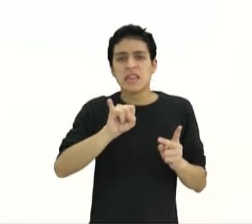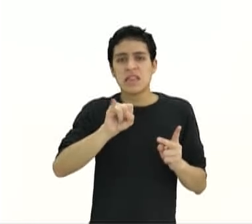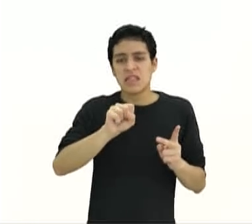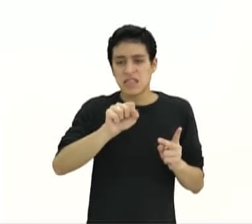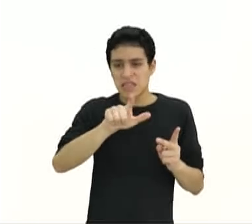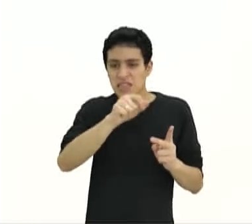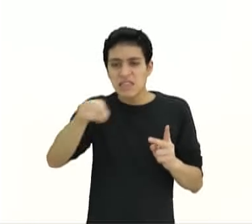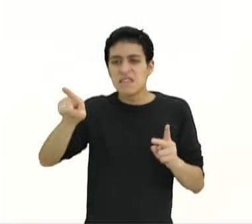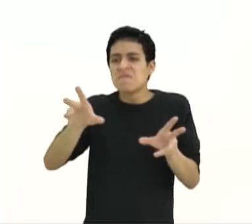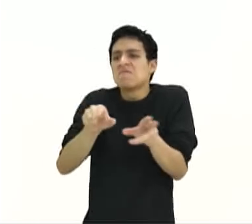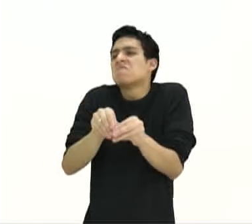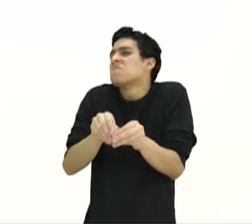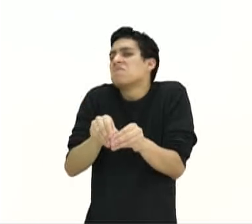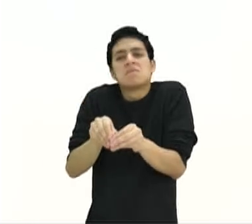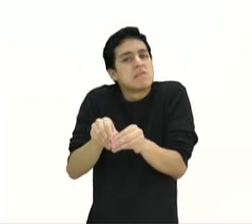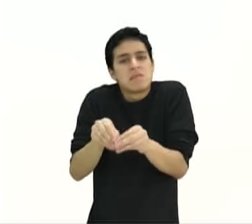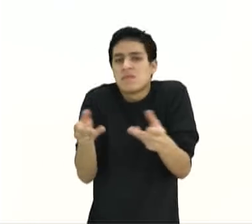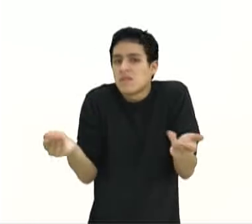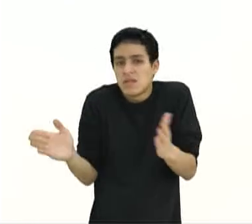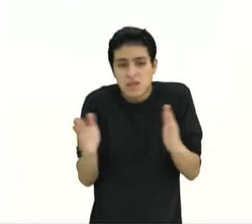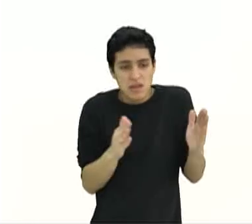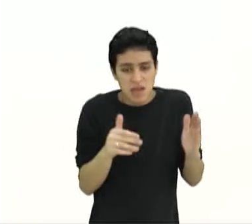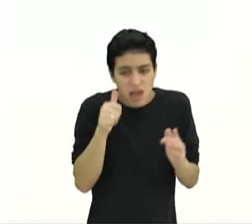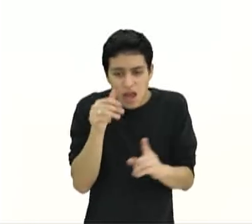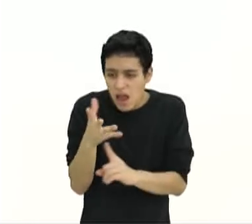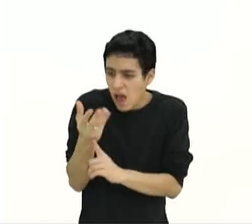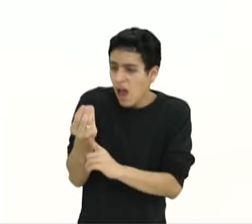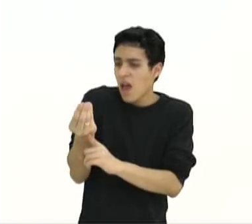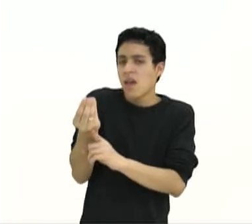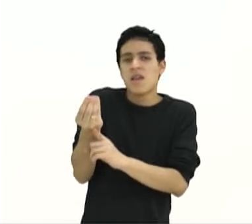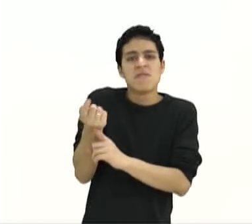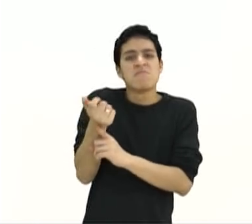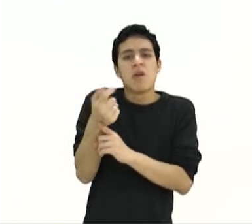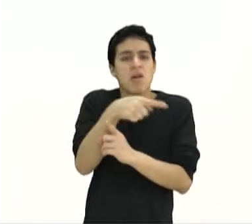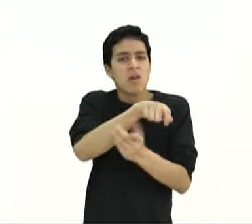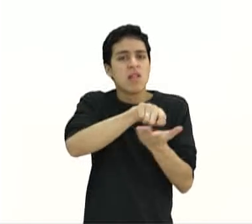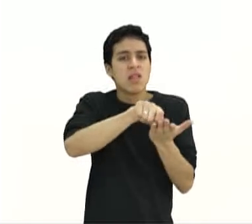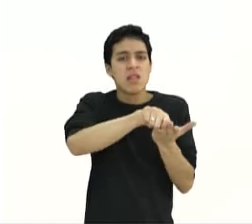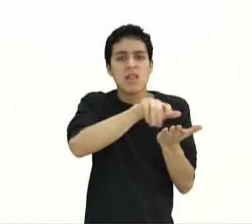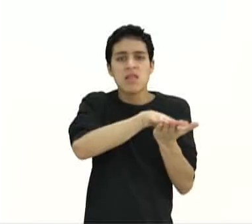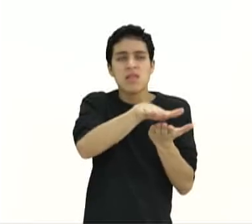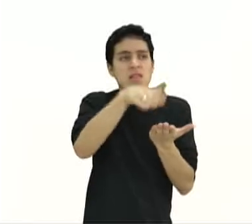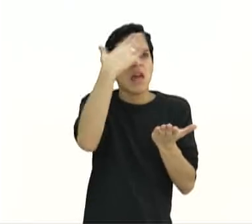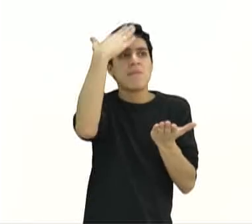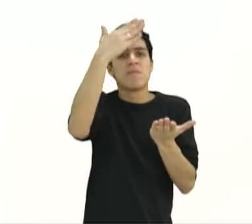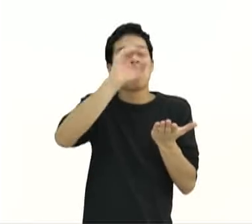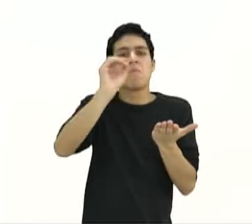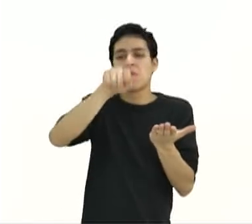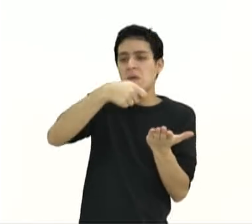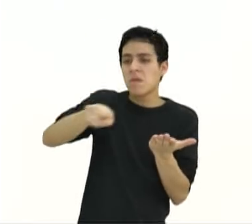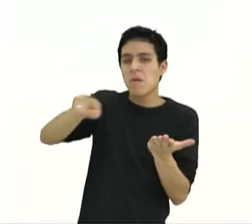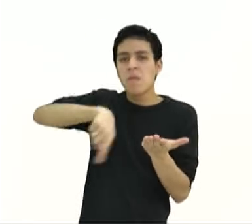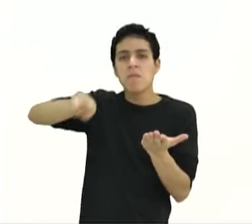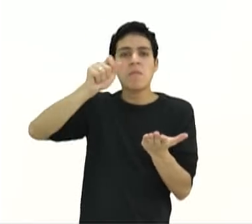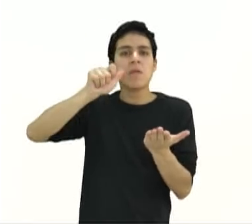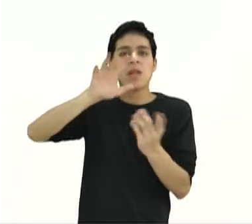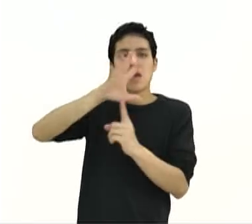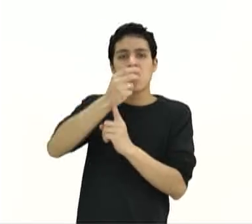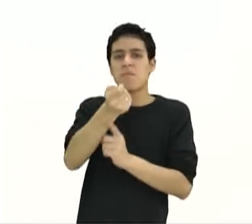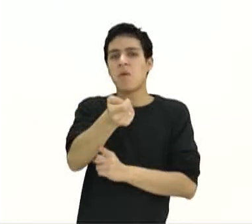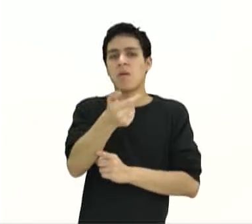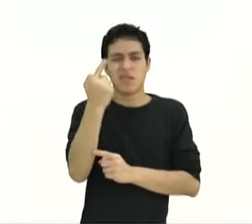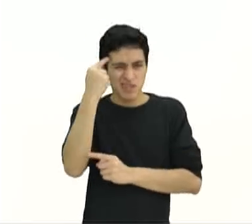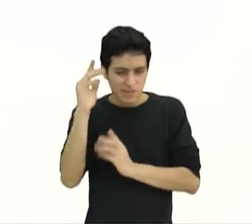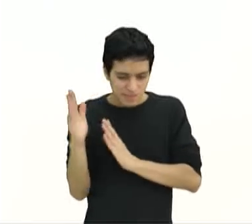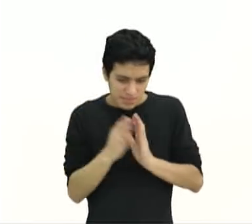forma, artistas mulheres são raramente mencionadas em seu best-seller. Portanto, se estou